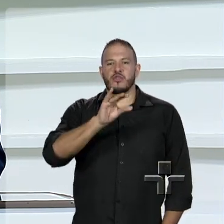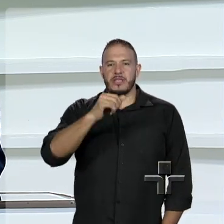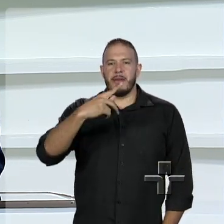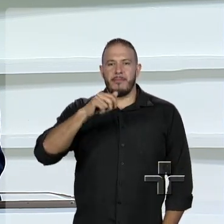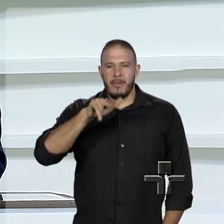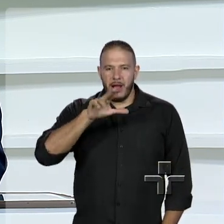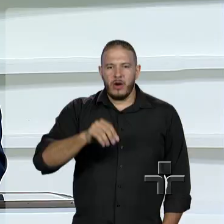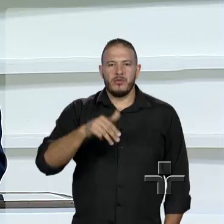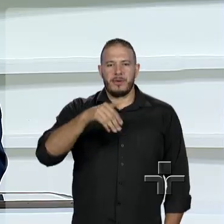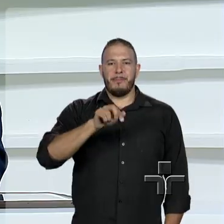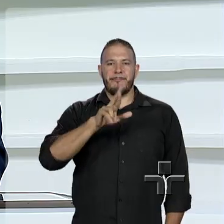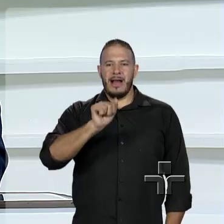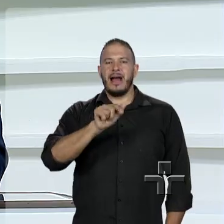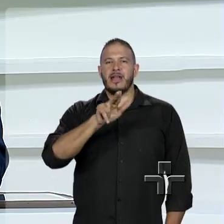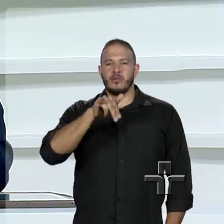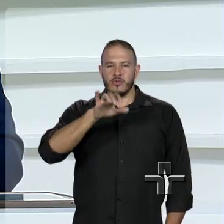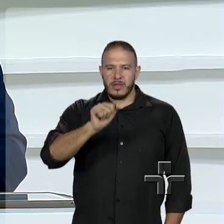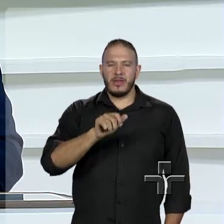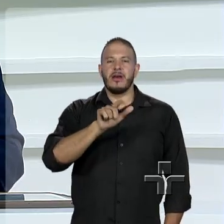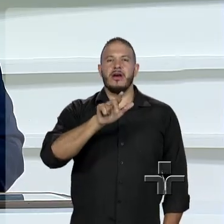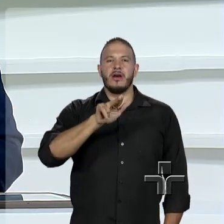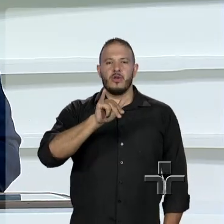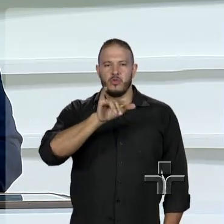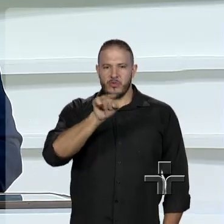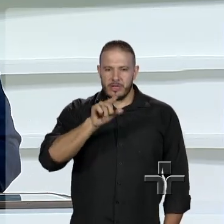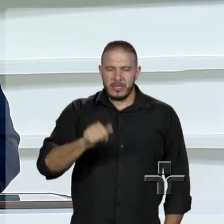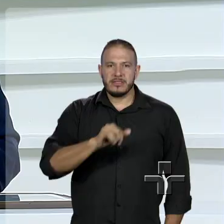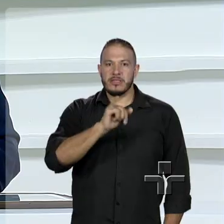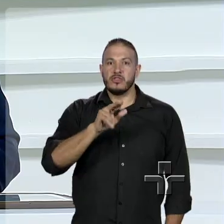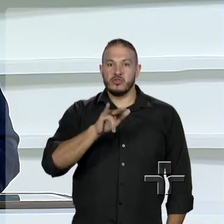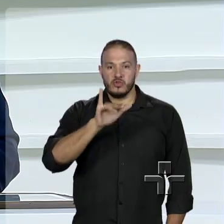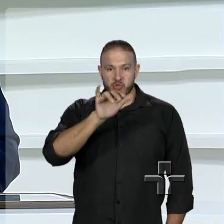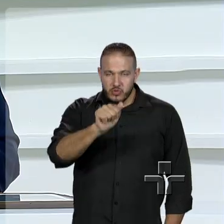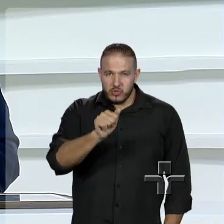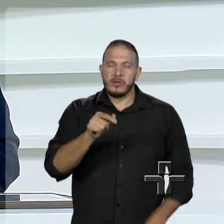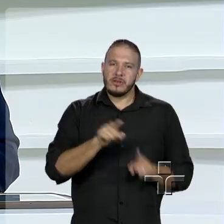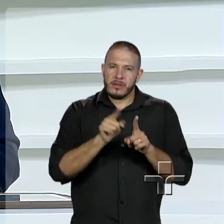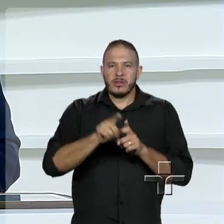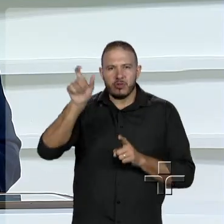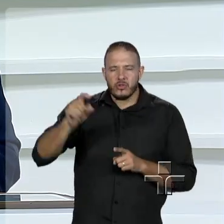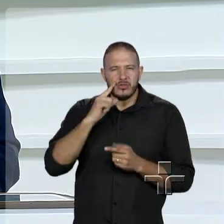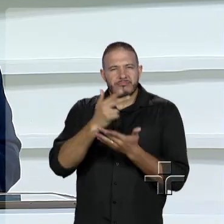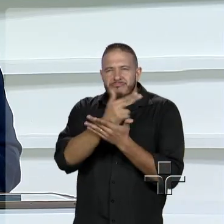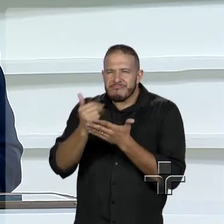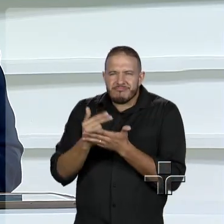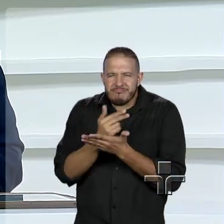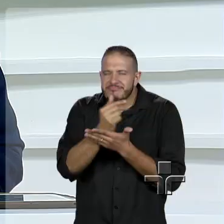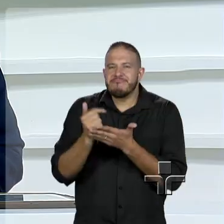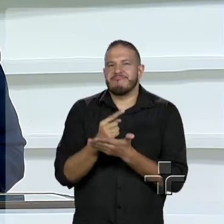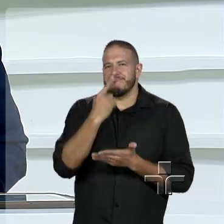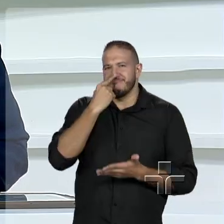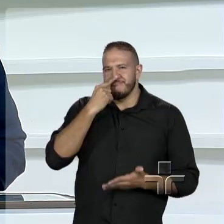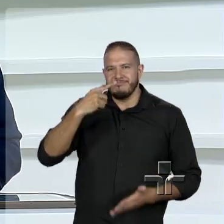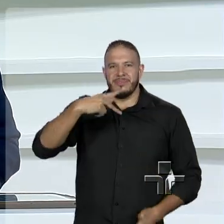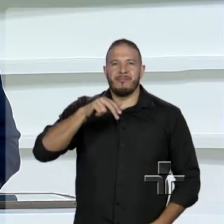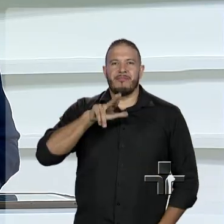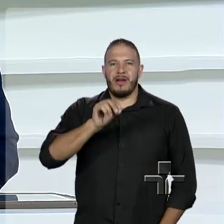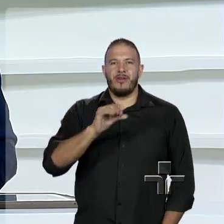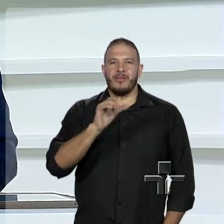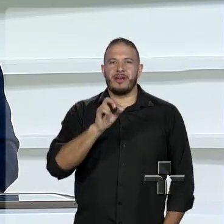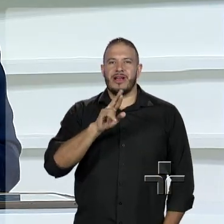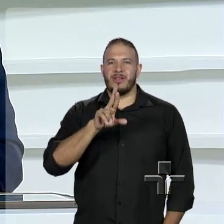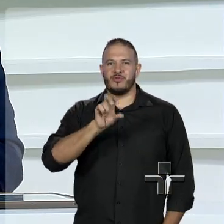Kupfer, da Mara Luque, do Luiz Arthur Nogueira, da Júlia Leite e do nosso cartunista impagável, Paulo